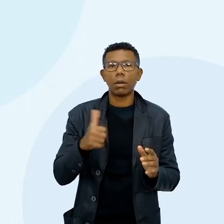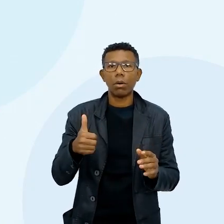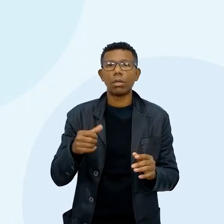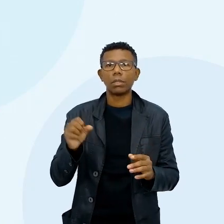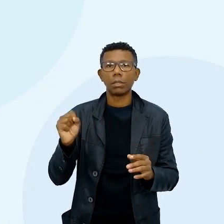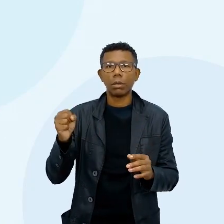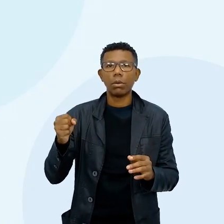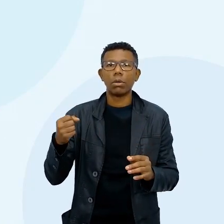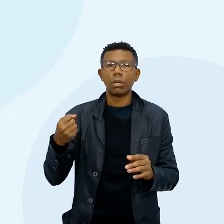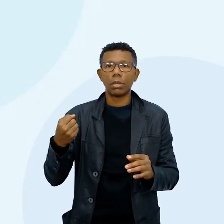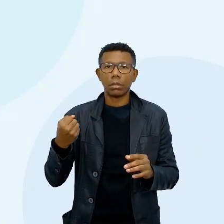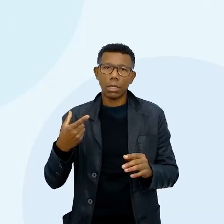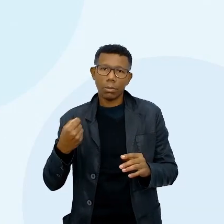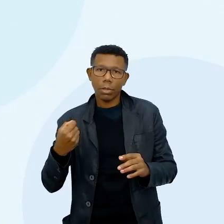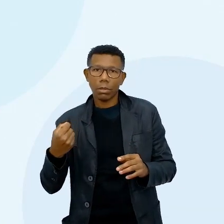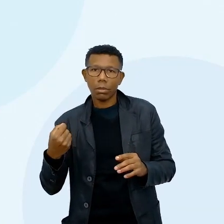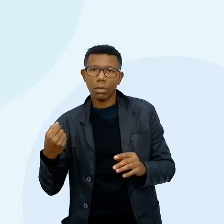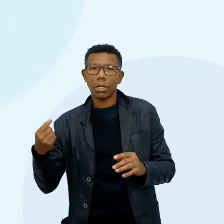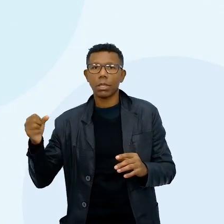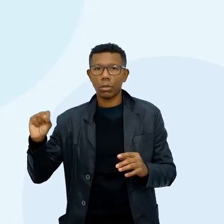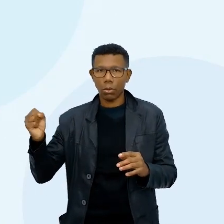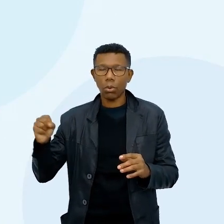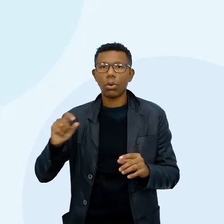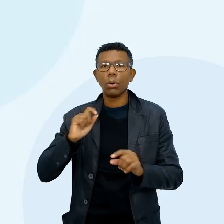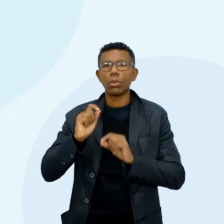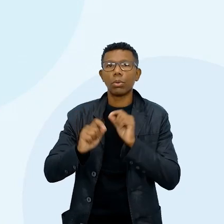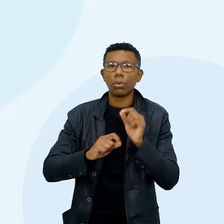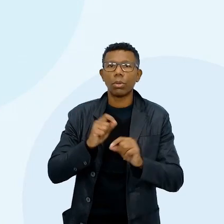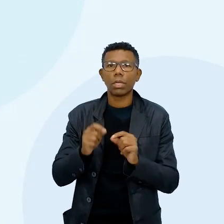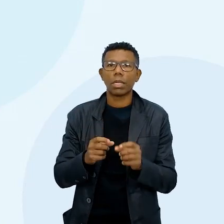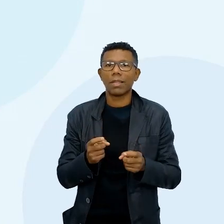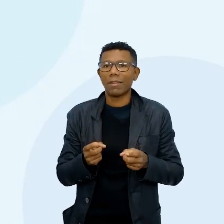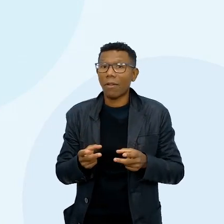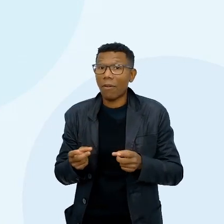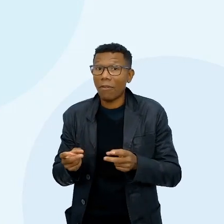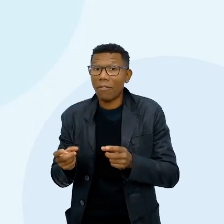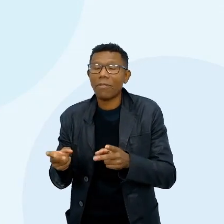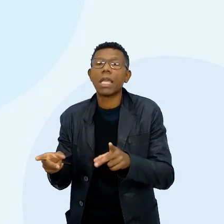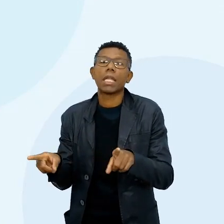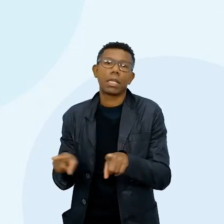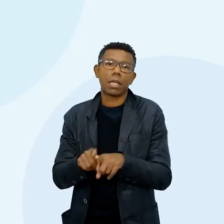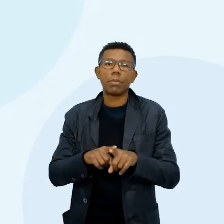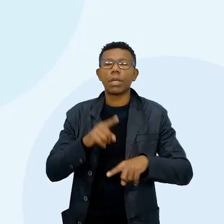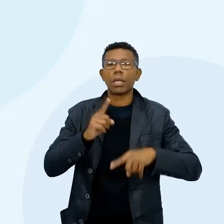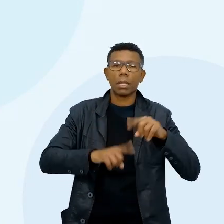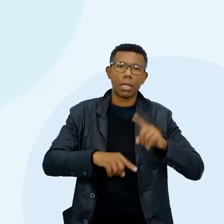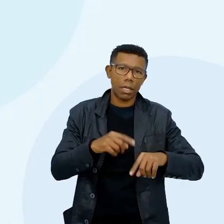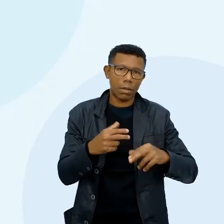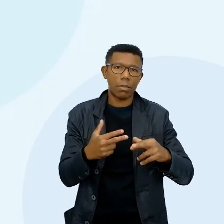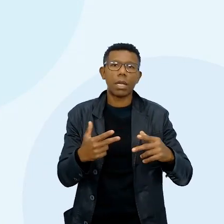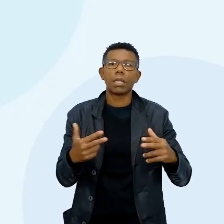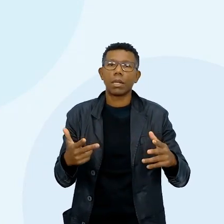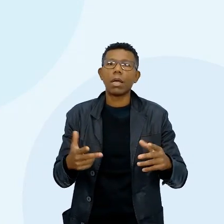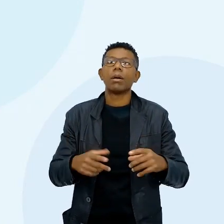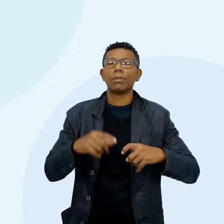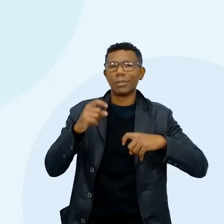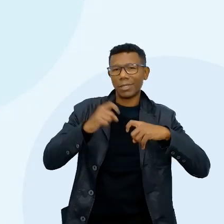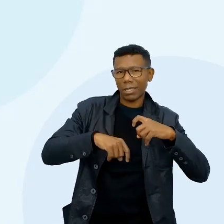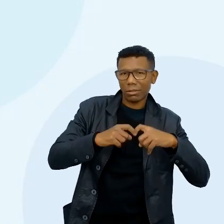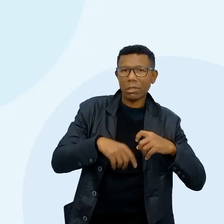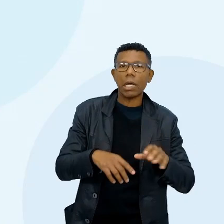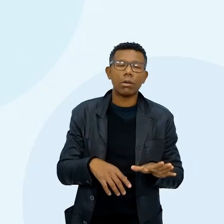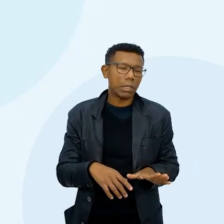11.829 de 2008, que aprimora o combate à produção, venda, distribuição de material e conteúdo sexual